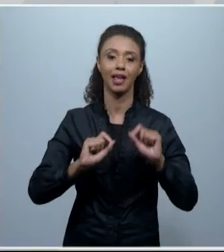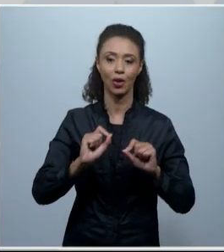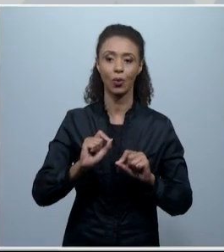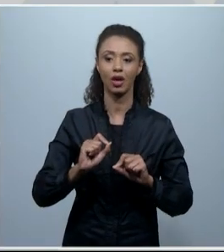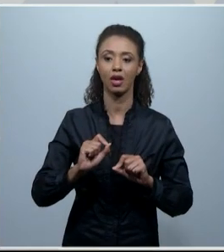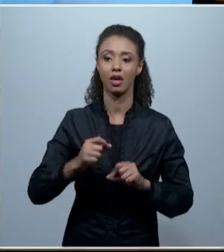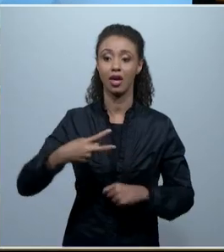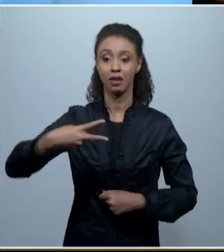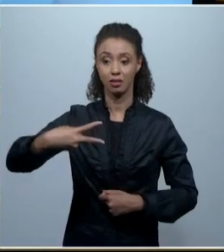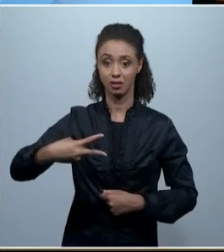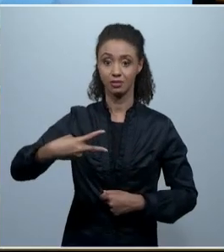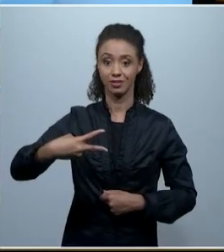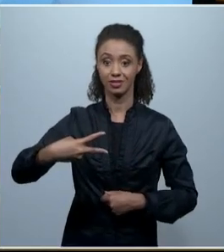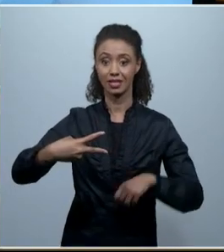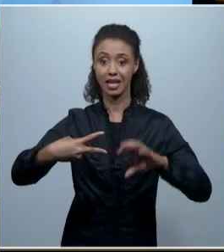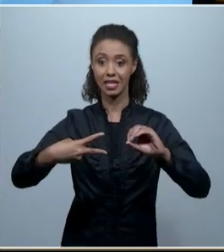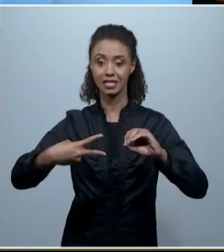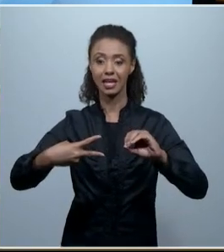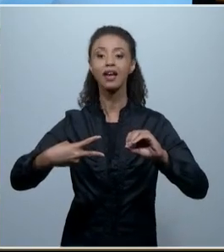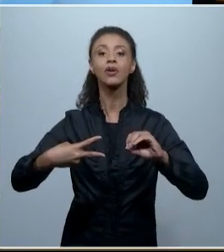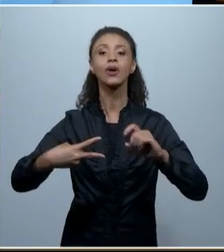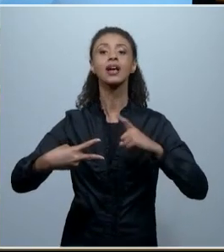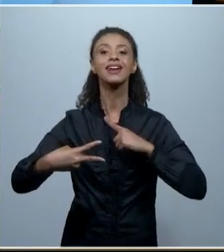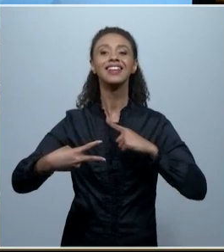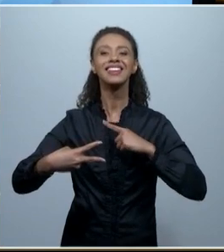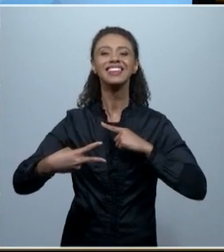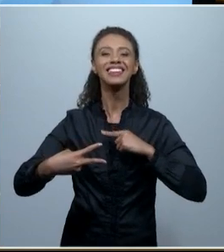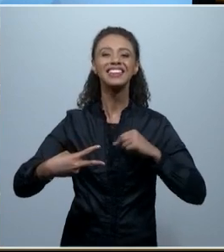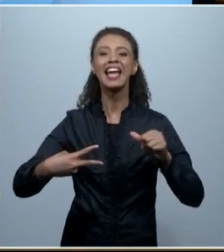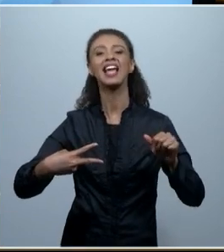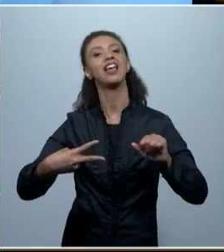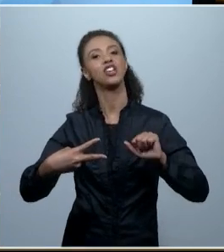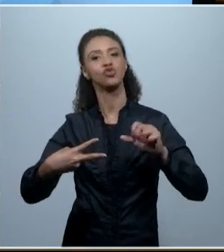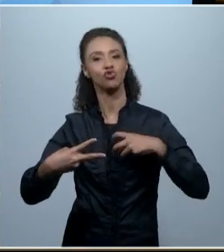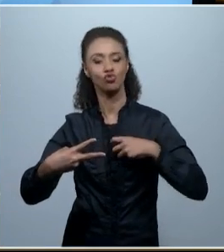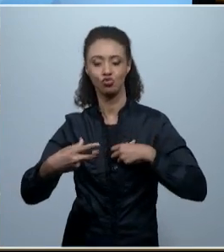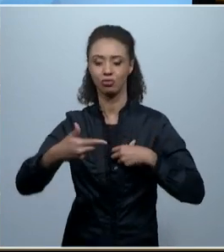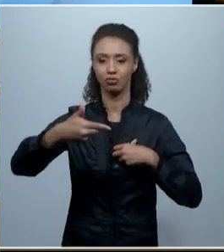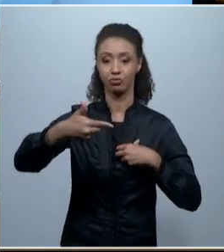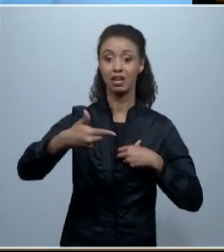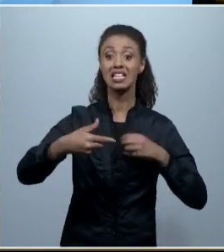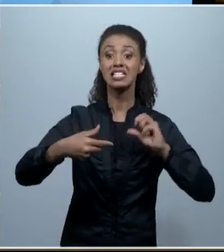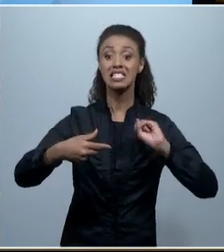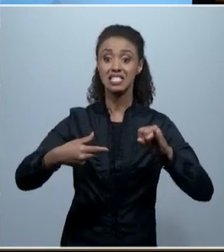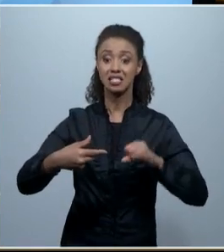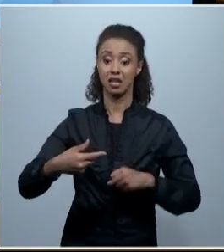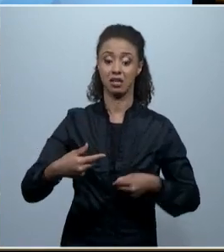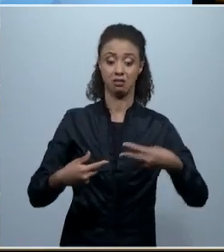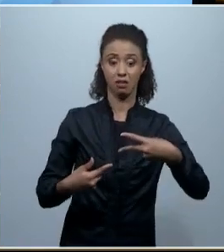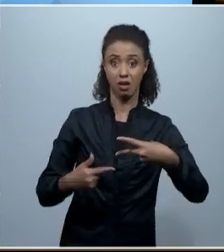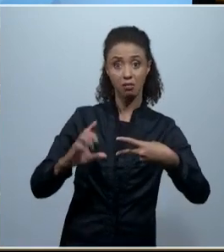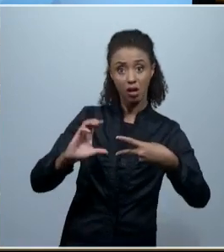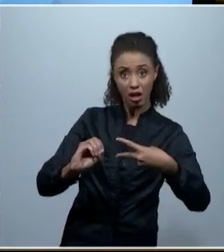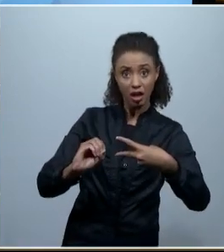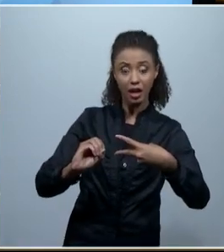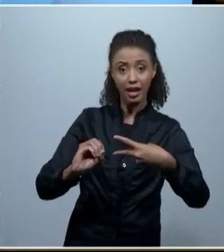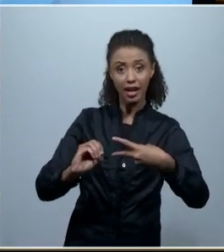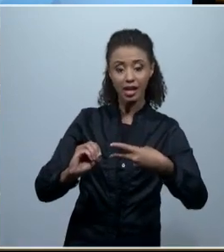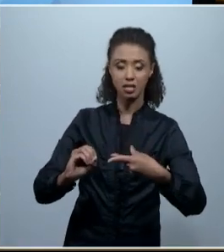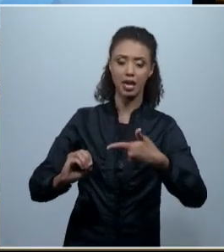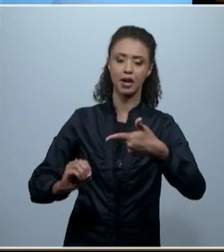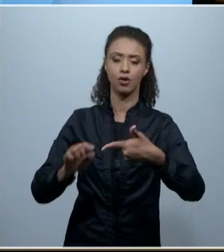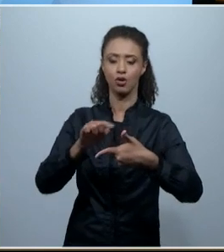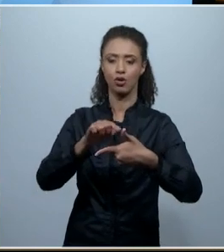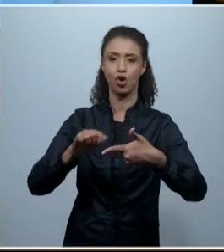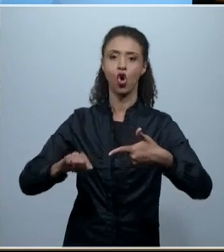objeto usando esse é um exercício legal para vocês fazerem a e que dá uma perspectiva nova sobre sobre a fórmula 1 terá um espectador é pra quem